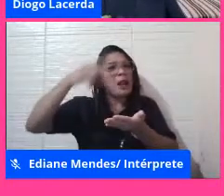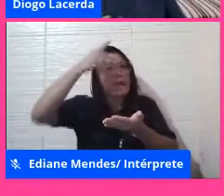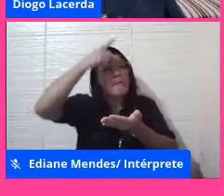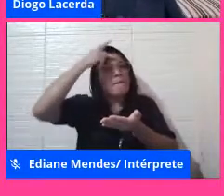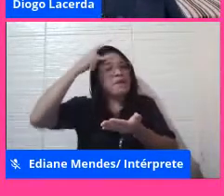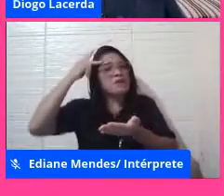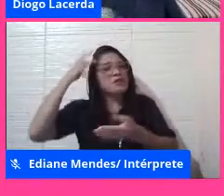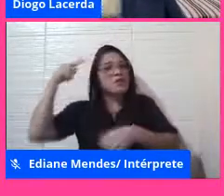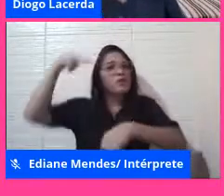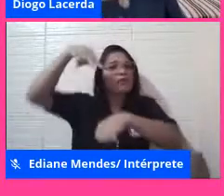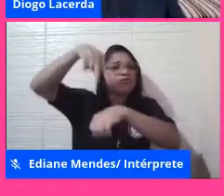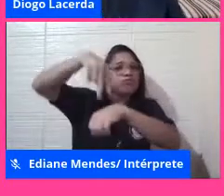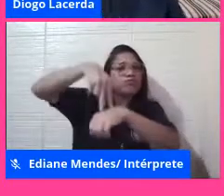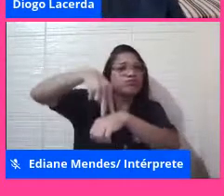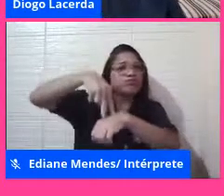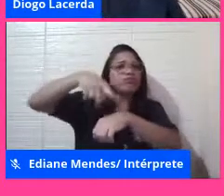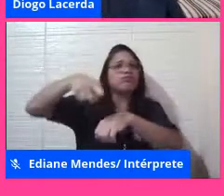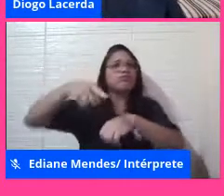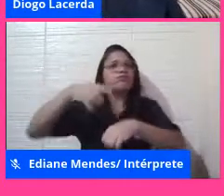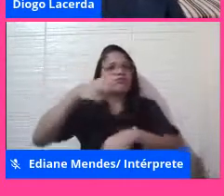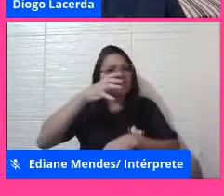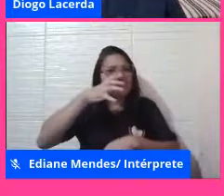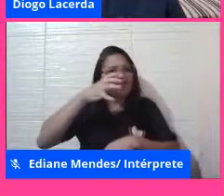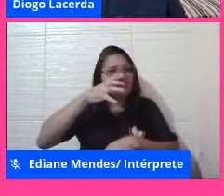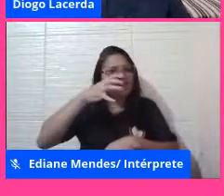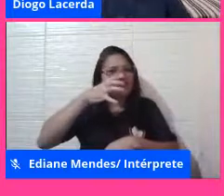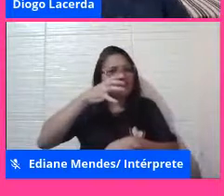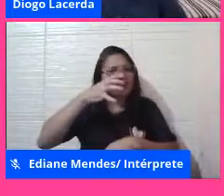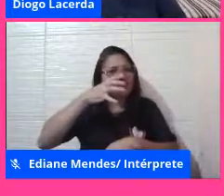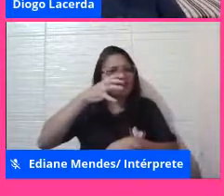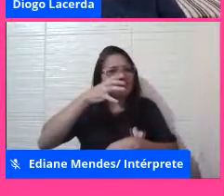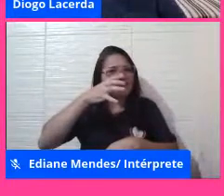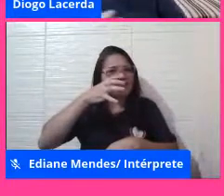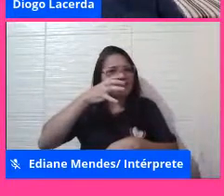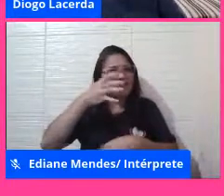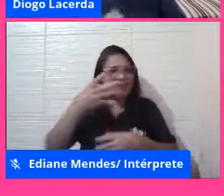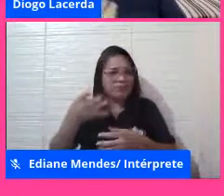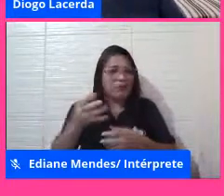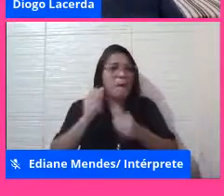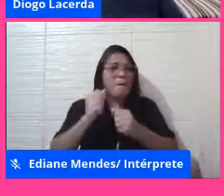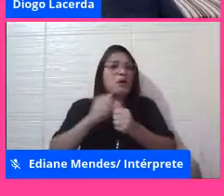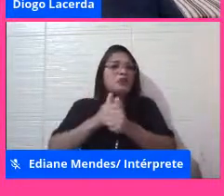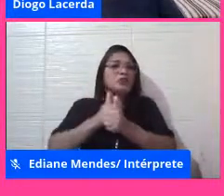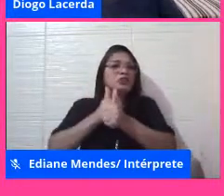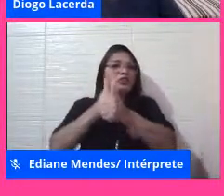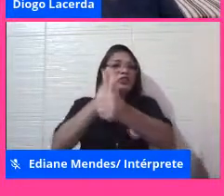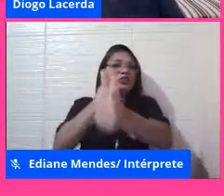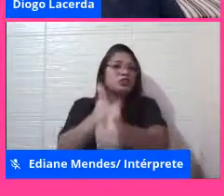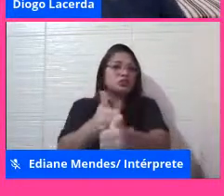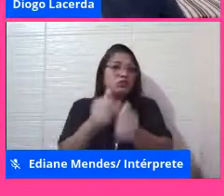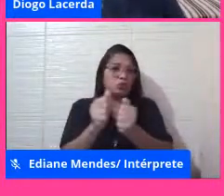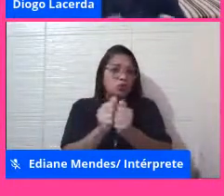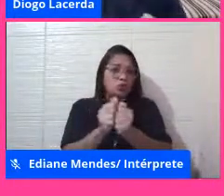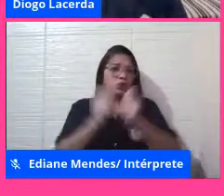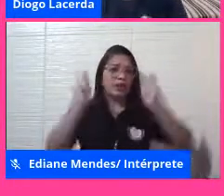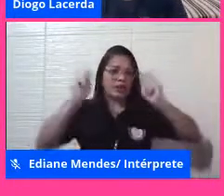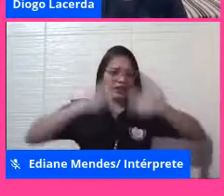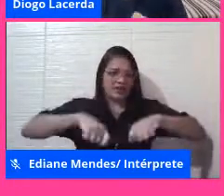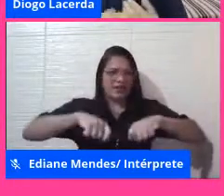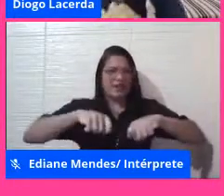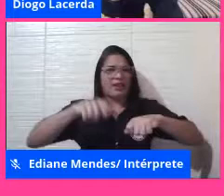tu mandar um produto, mandar para a pessoa produzir um produto sem saber se está com erro, com a impressão 3D, tu